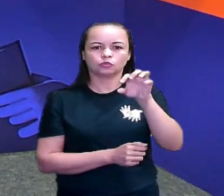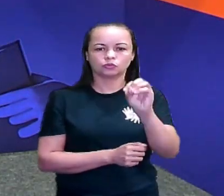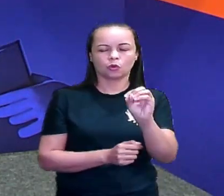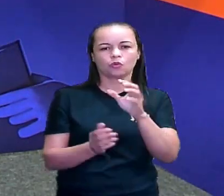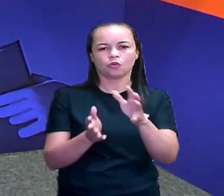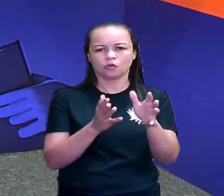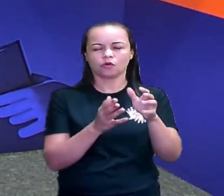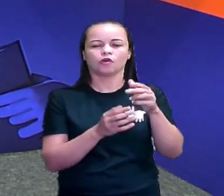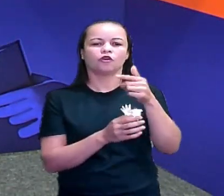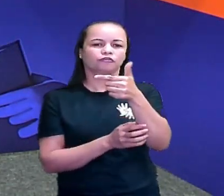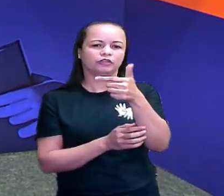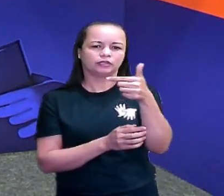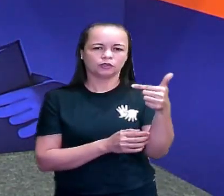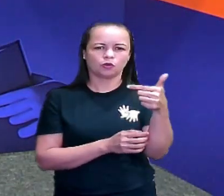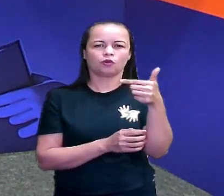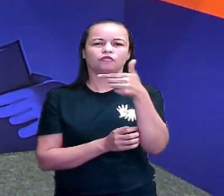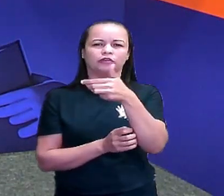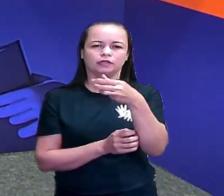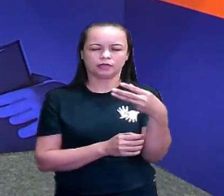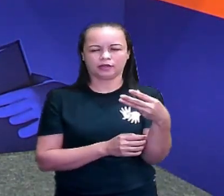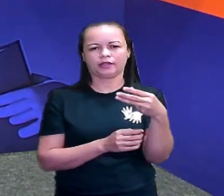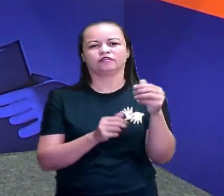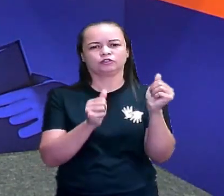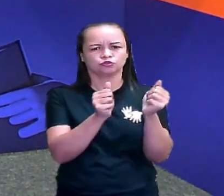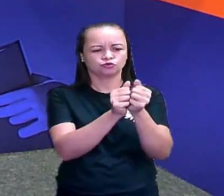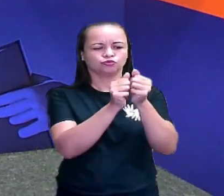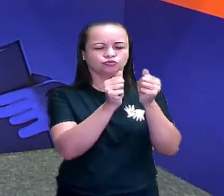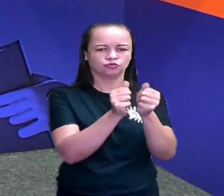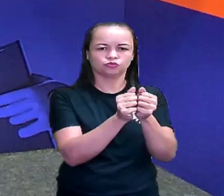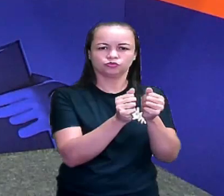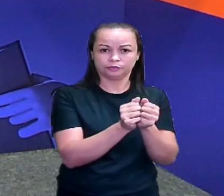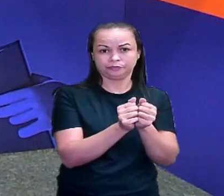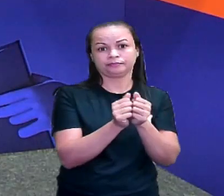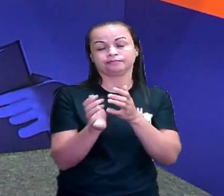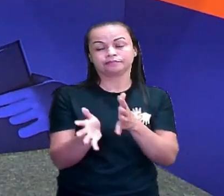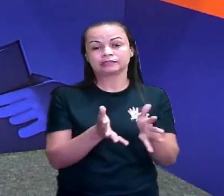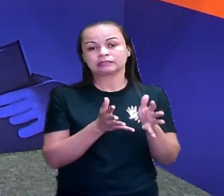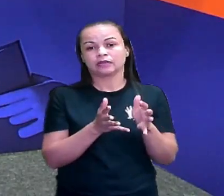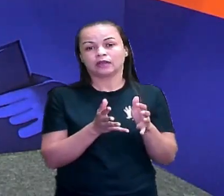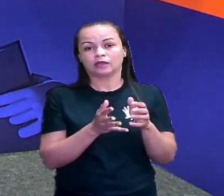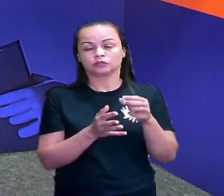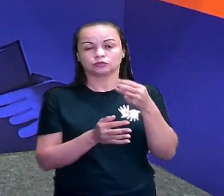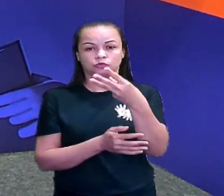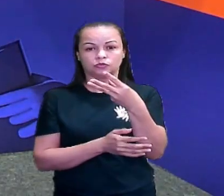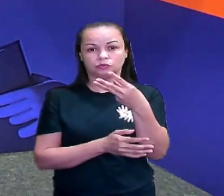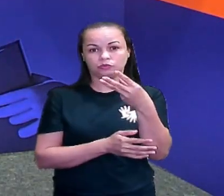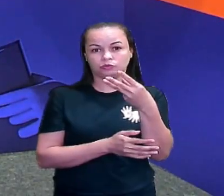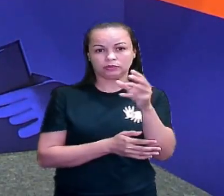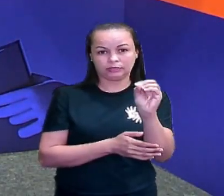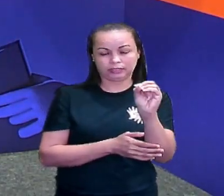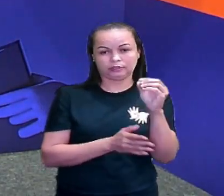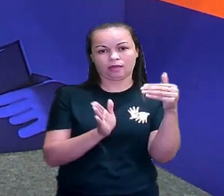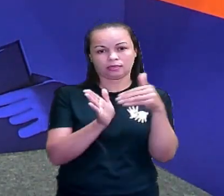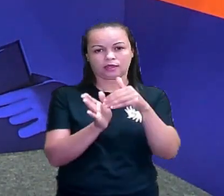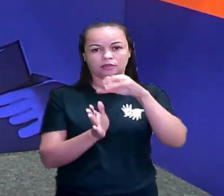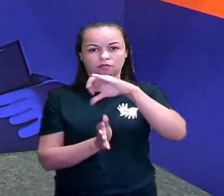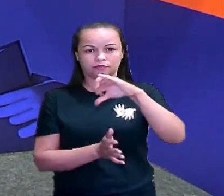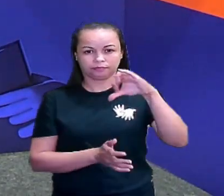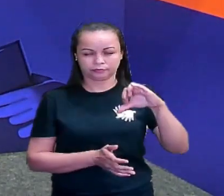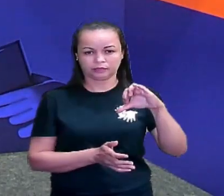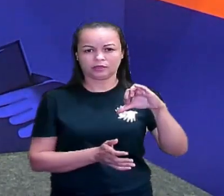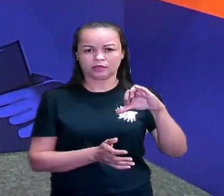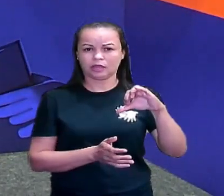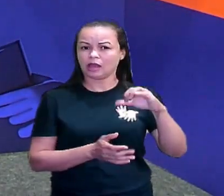22, 23, tá certo? E aí, do 30 ao 99, a gente já